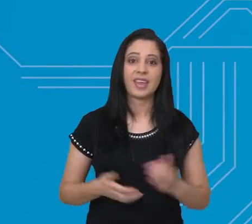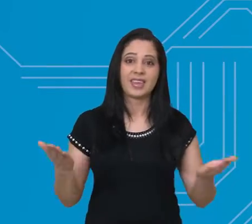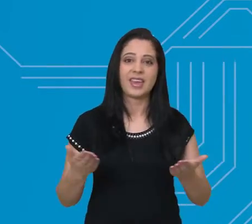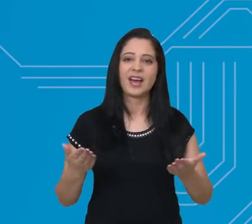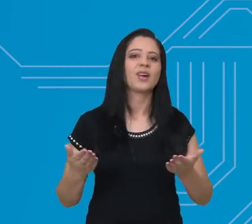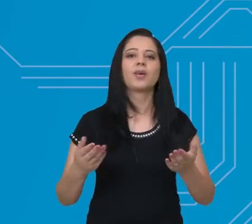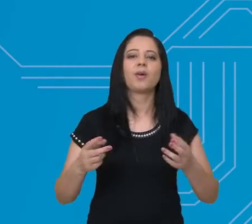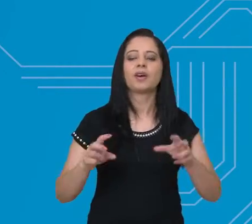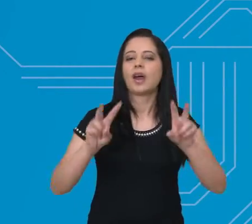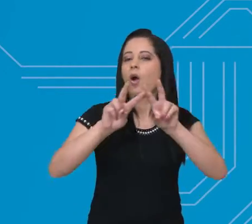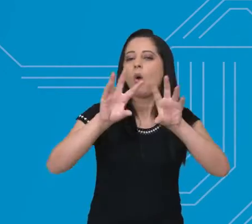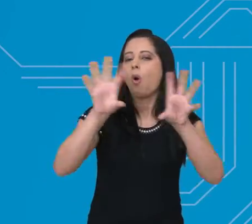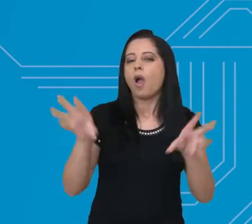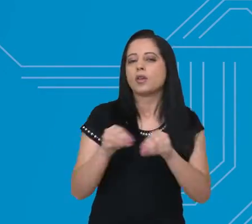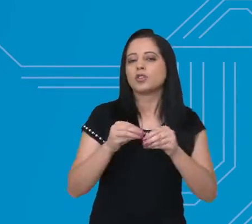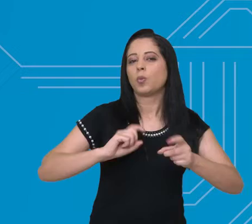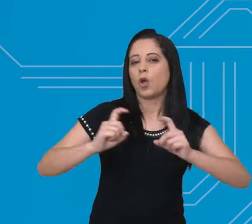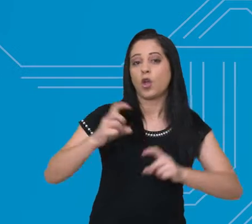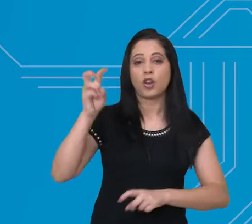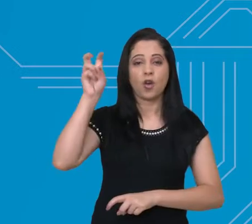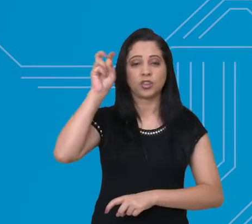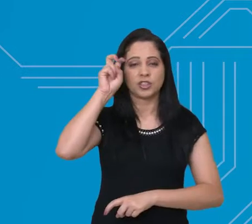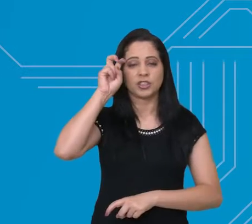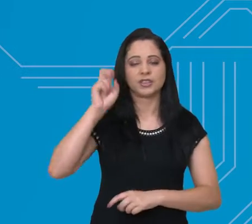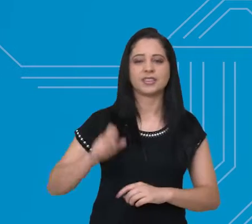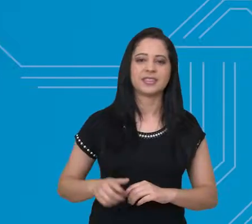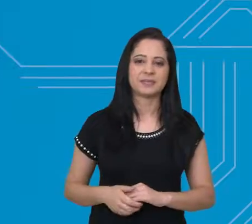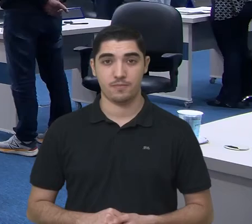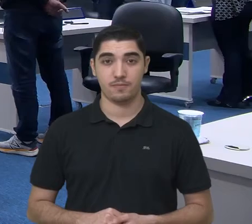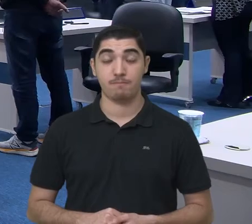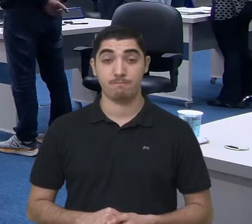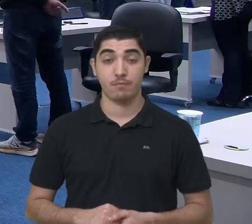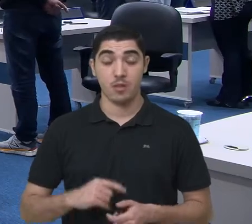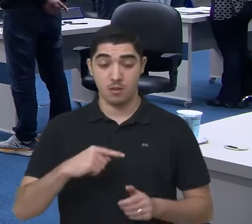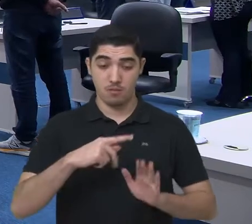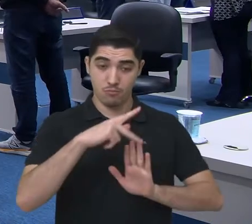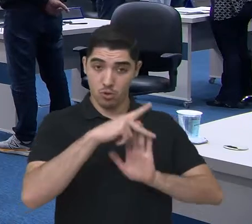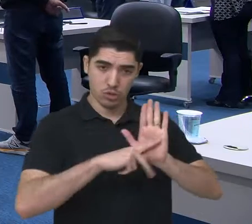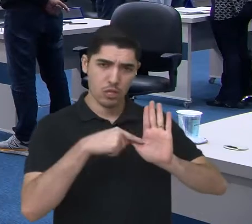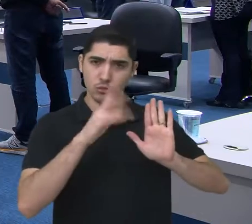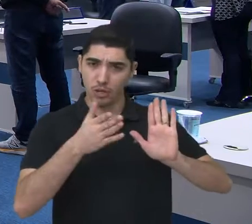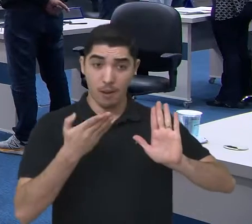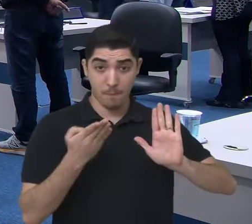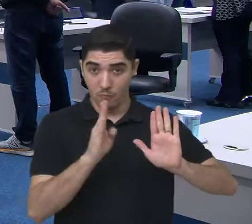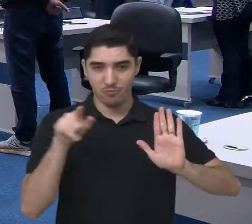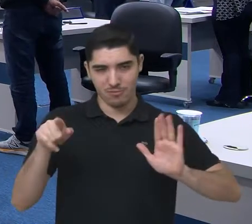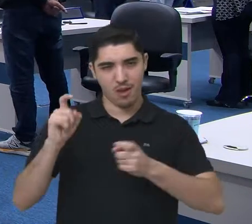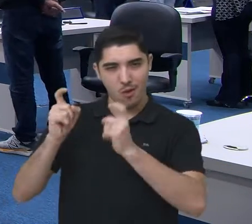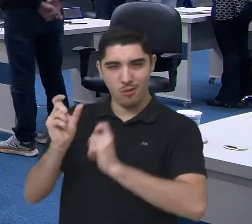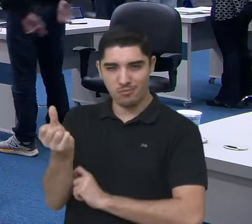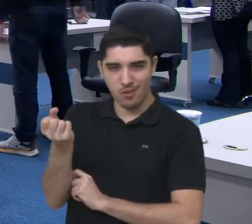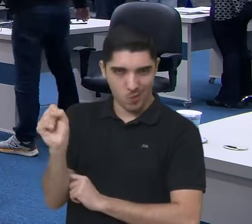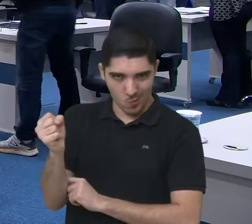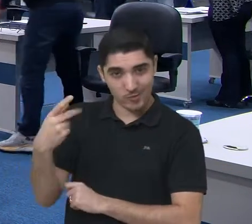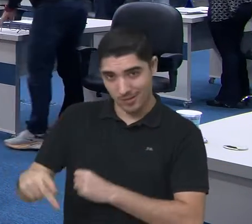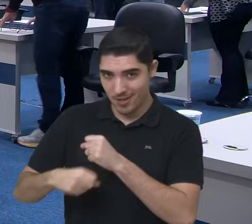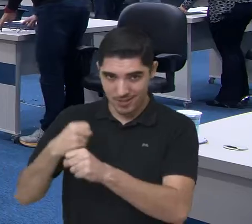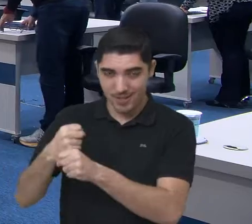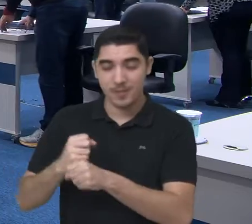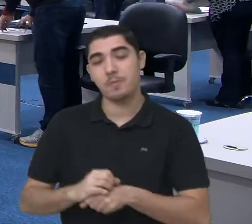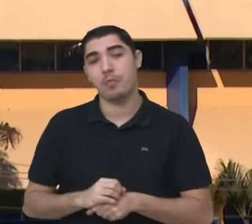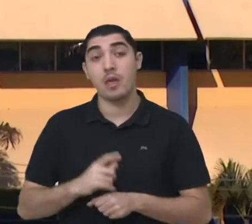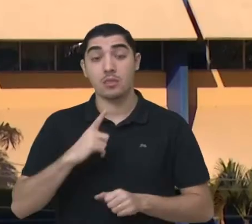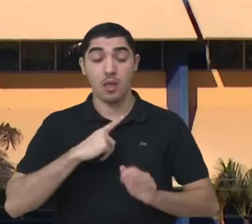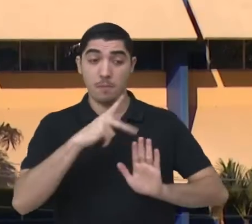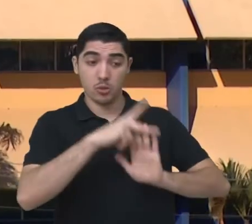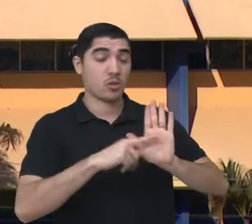E confira agora os destaques da sessão realizada na quinta-feira. Entre os projetos aprovados na 69ª sessão do